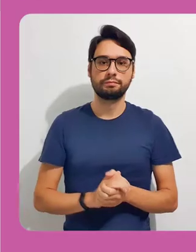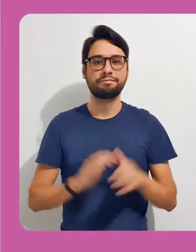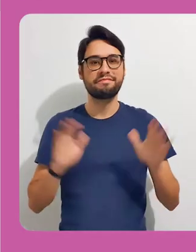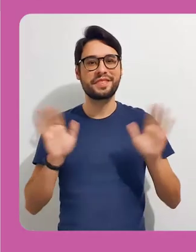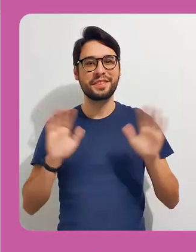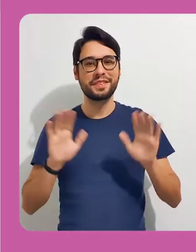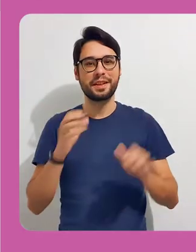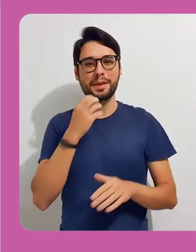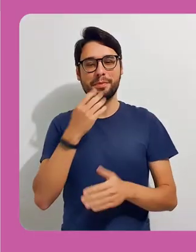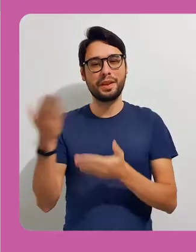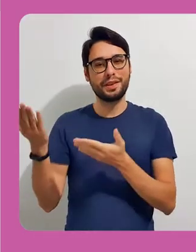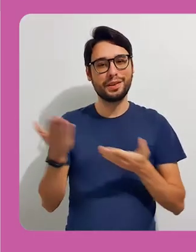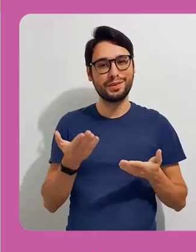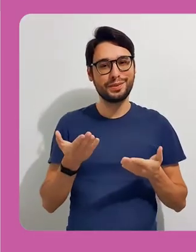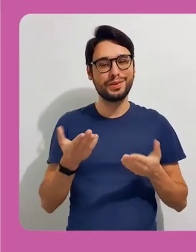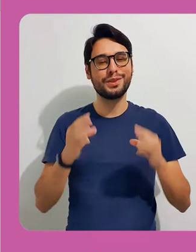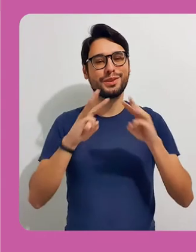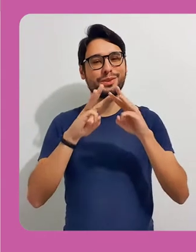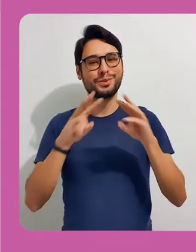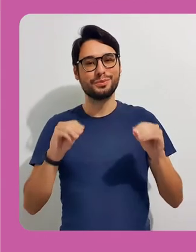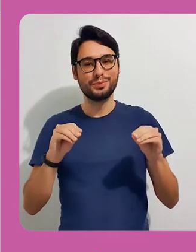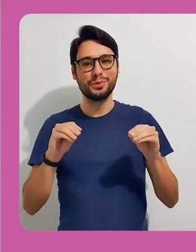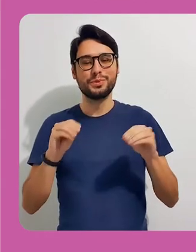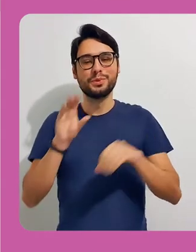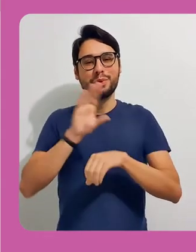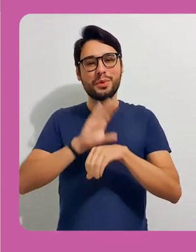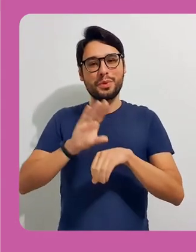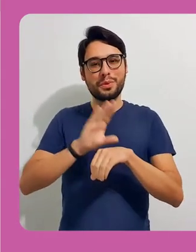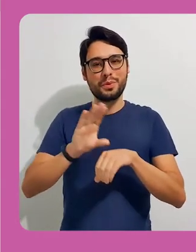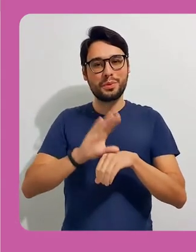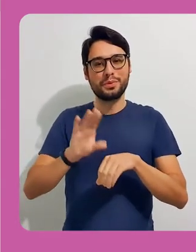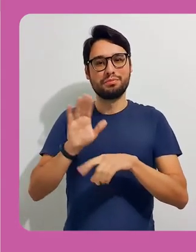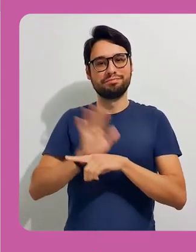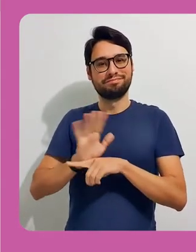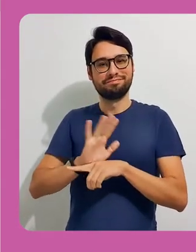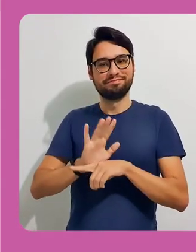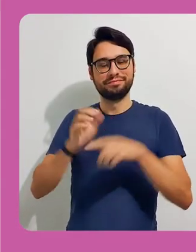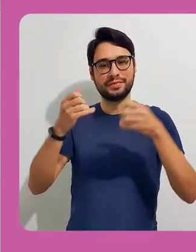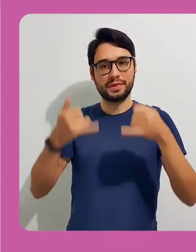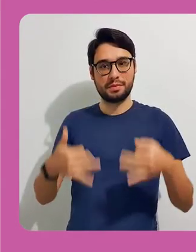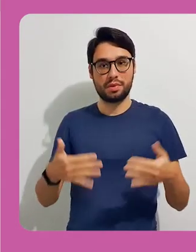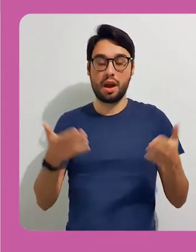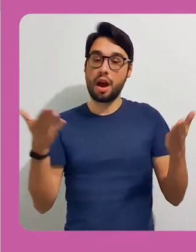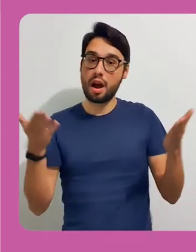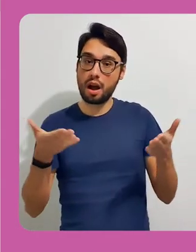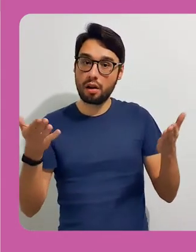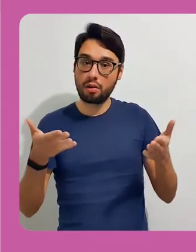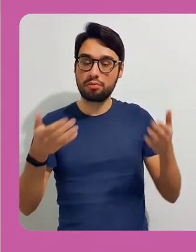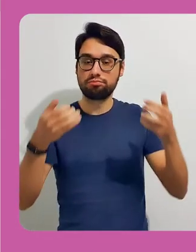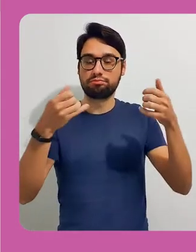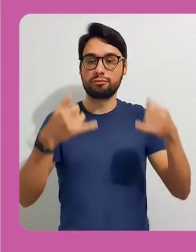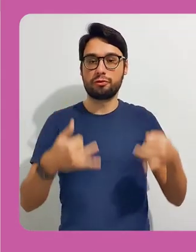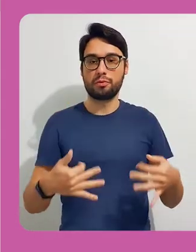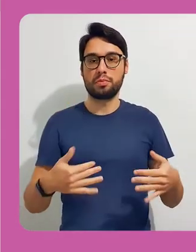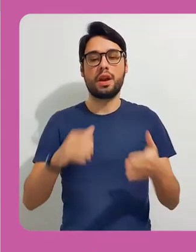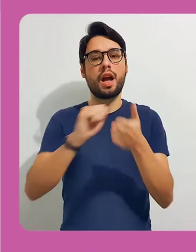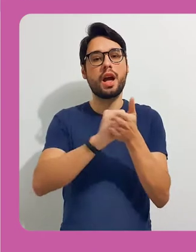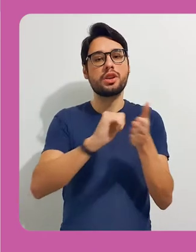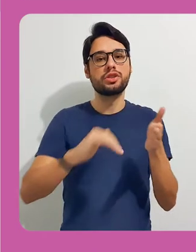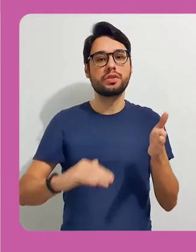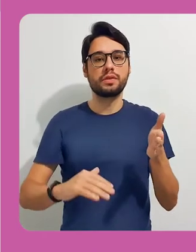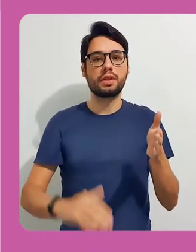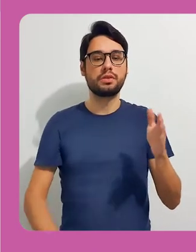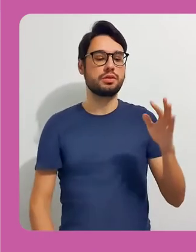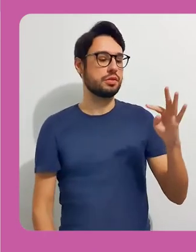eu vou falar para você sobre a atividade chamada a tarefa como já sabemos uma atividade no mudo